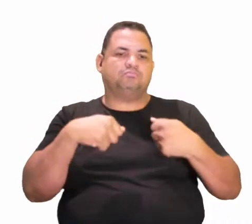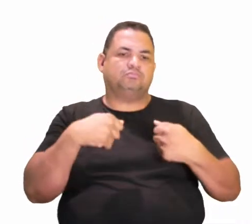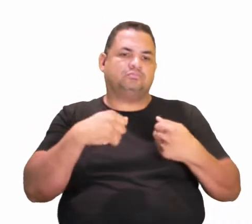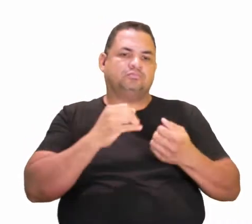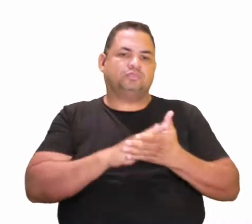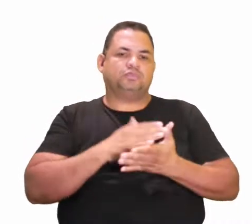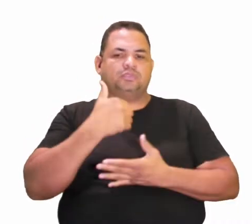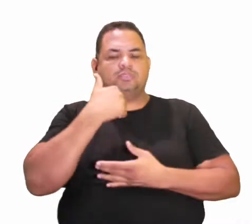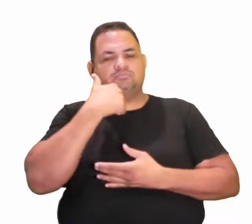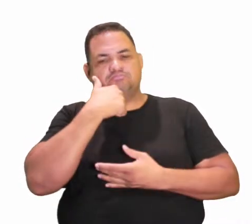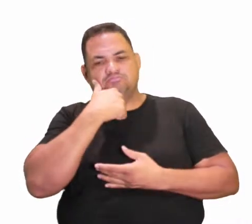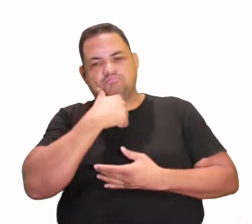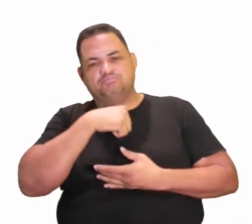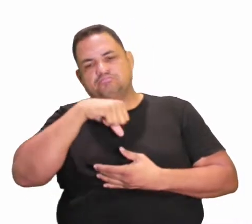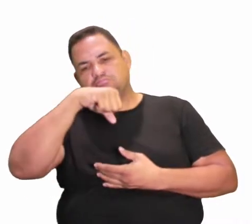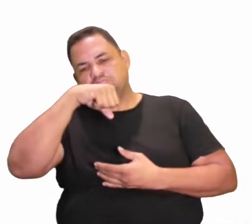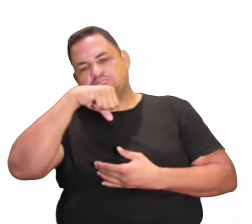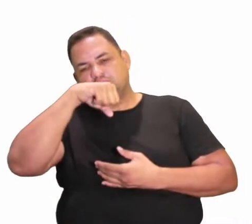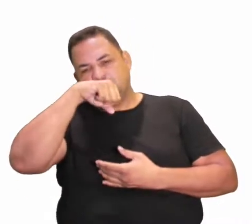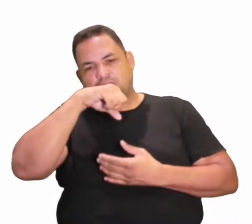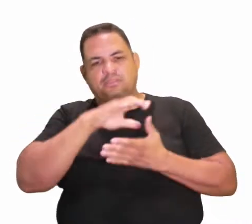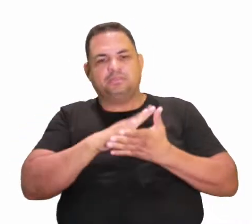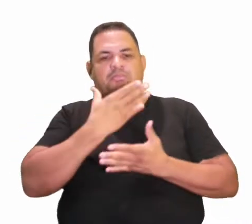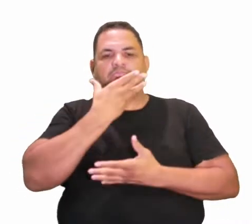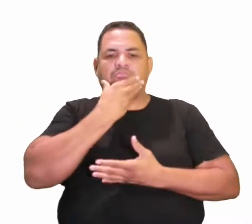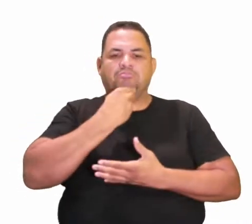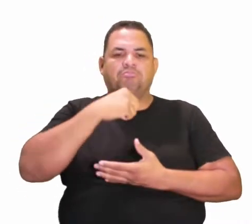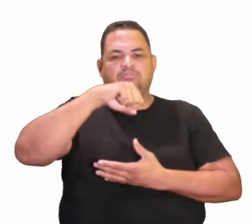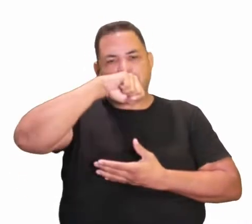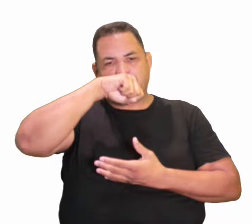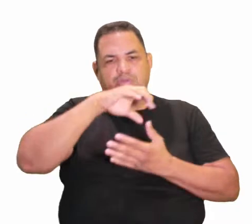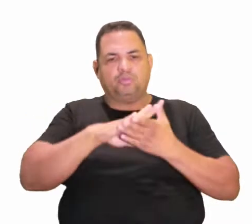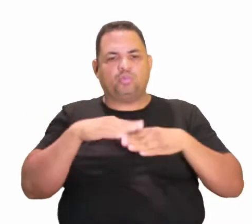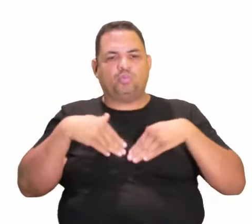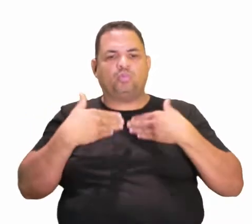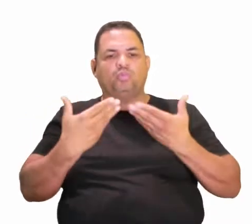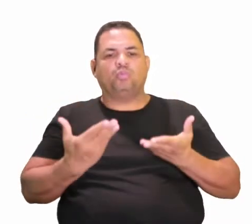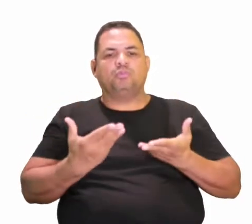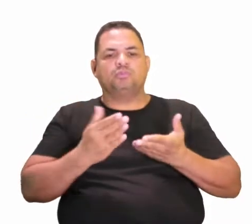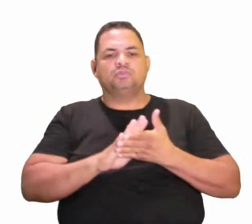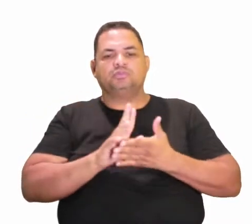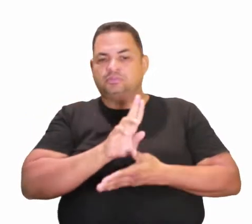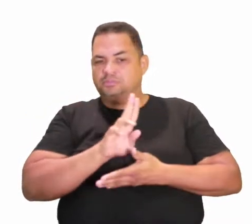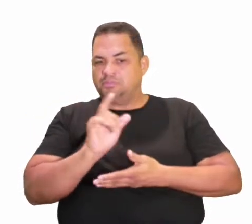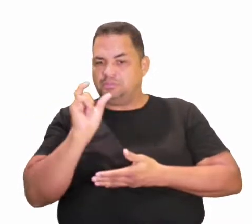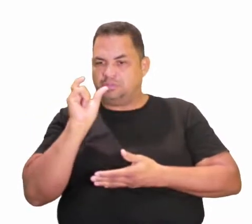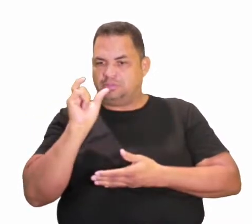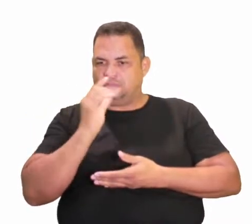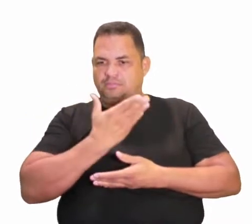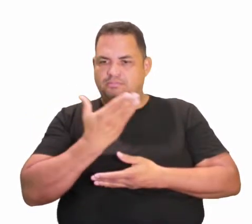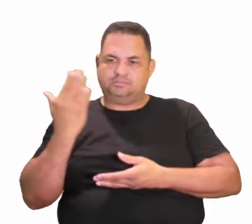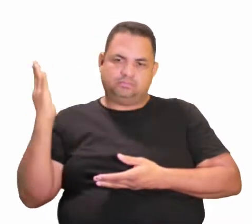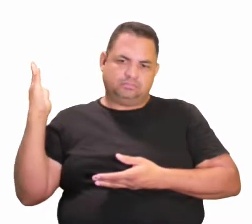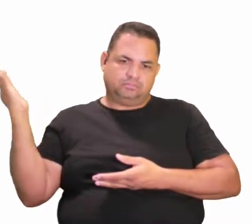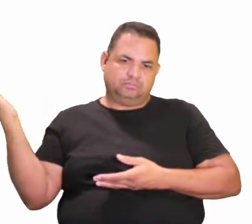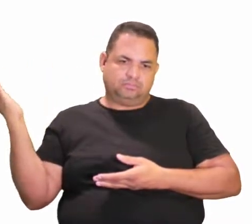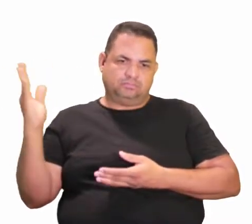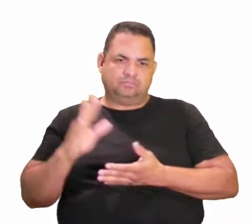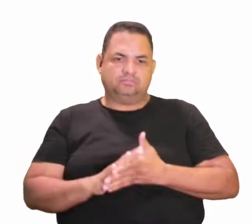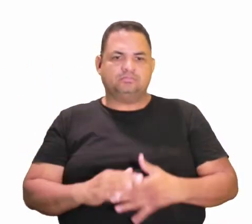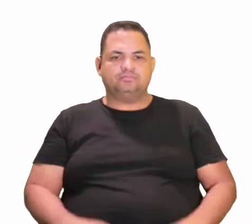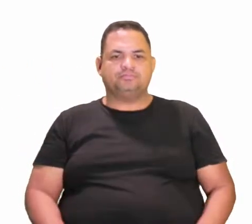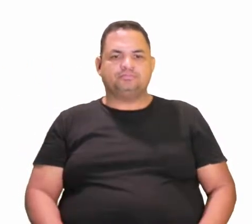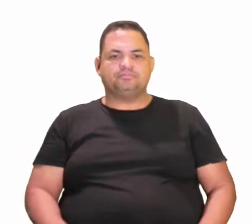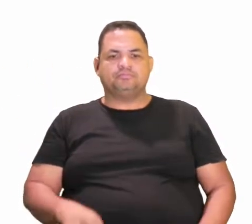da mother, da mãe, pode ser a presença do father. Quando você usa a palavra single, single é solteiro ou